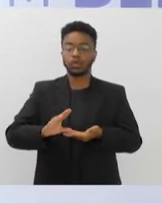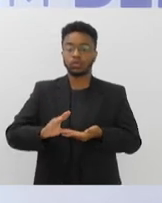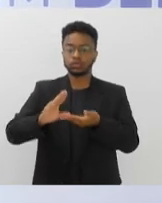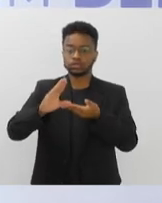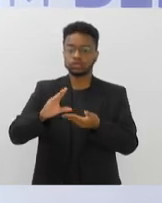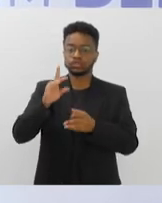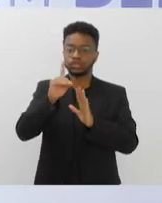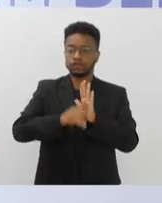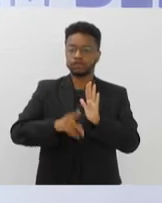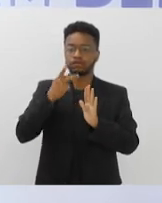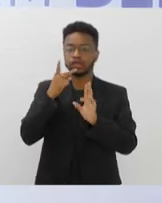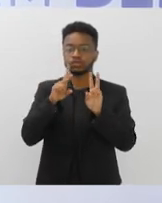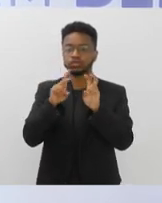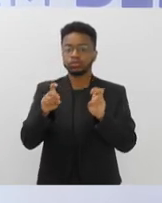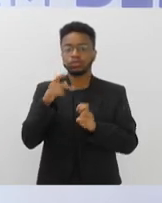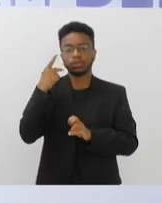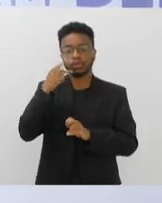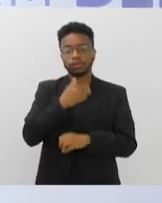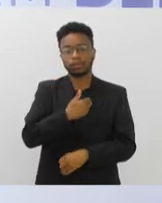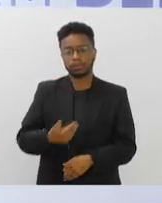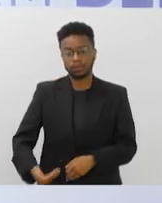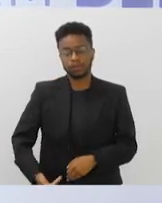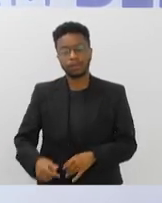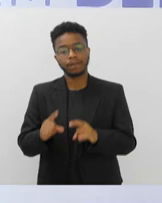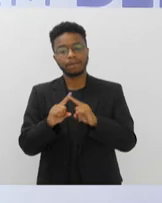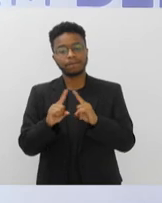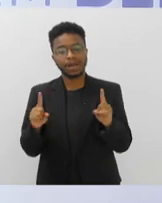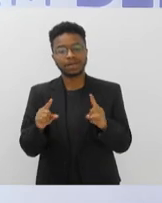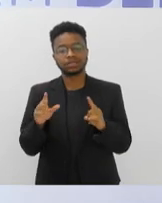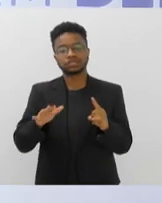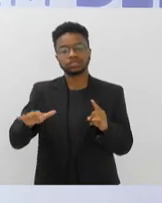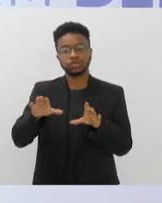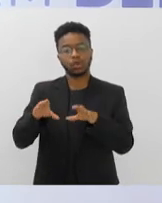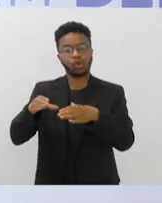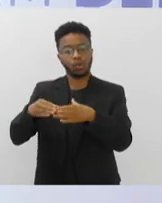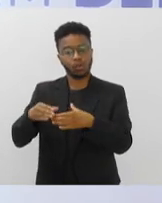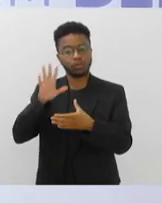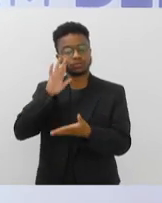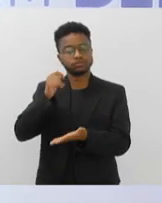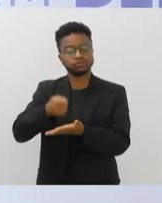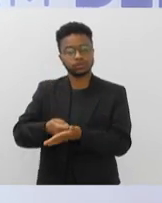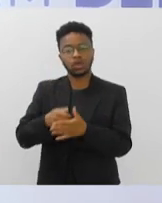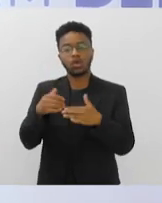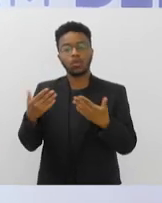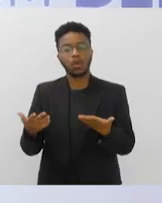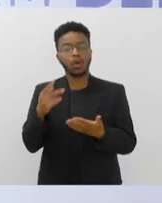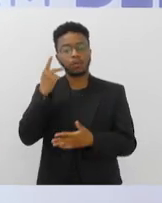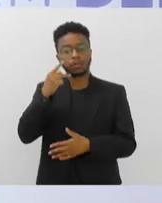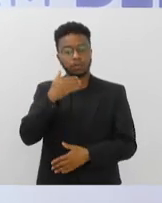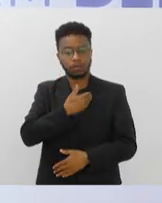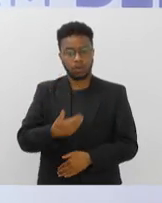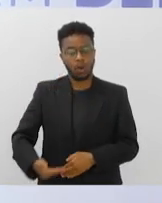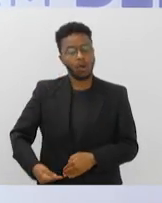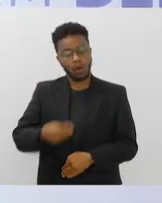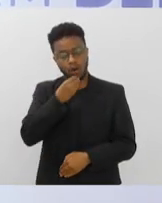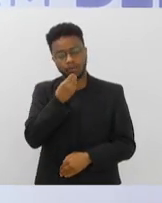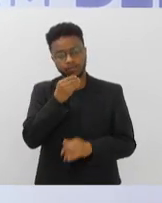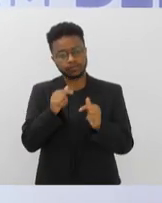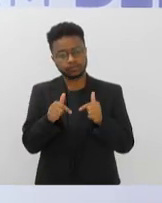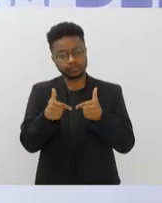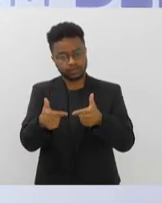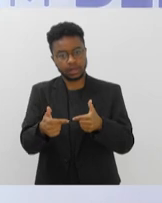políticas públicas políticas públicas mas os conselhos de direitos eles deliberam as políticas públicas eles não vão executar obviamente Mas eles